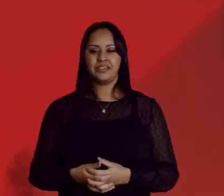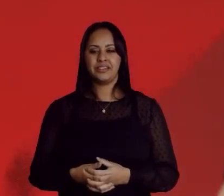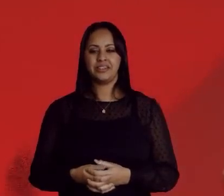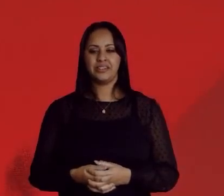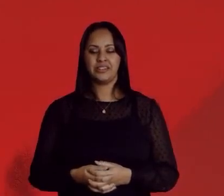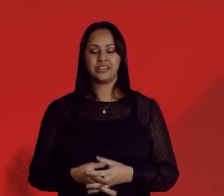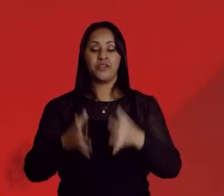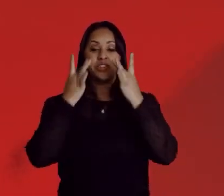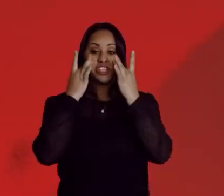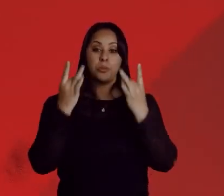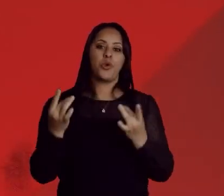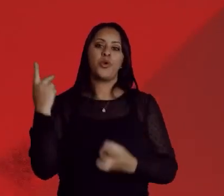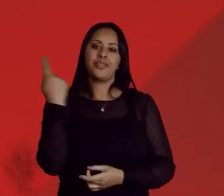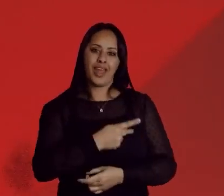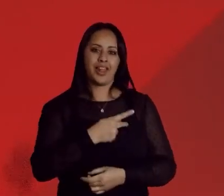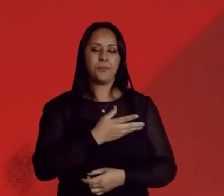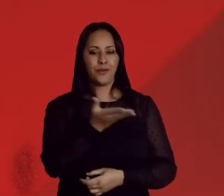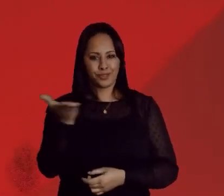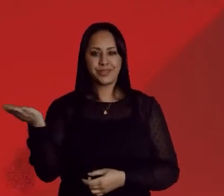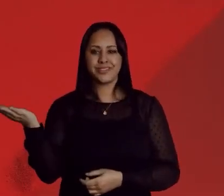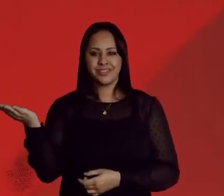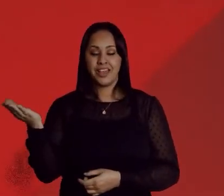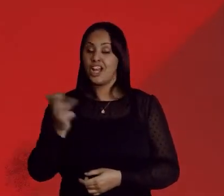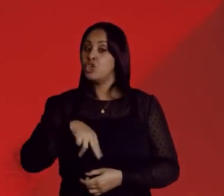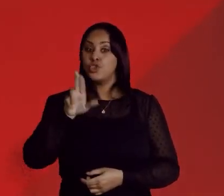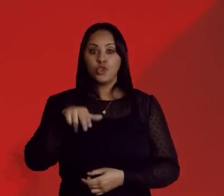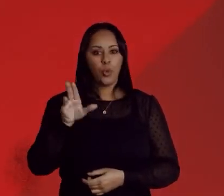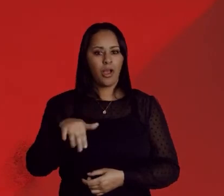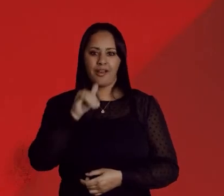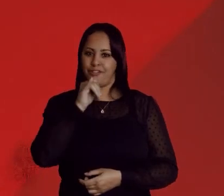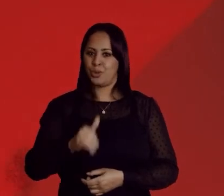Hoje ela vai dar o testemunho dela para vocês, que ela nunca deu.